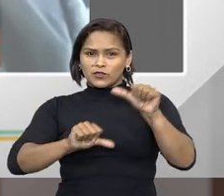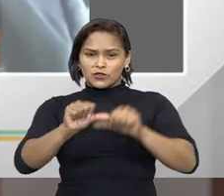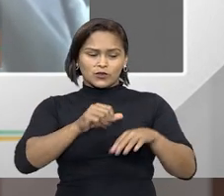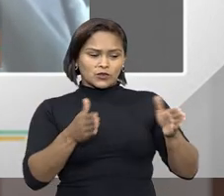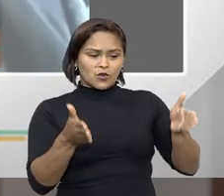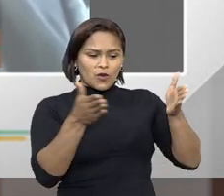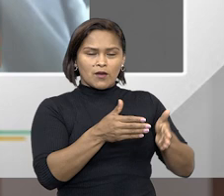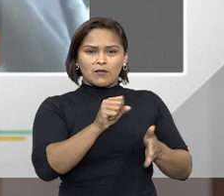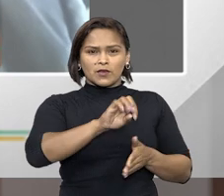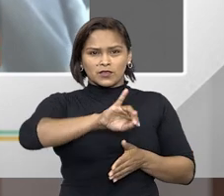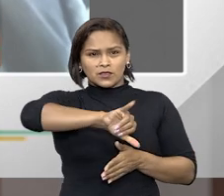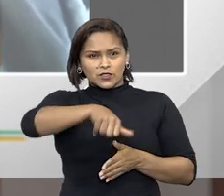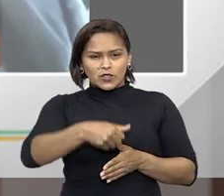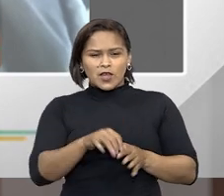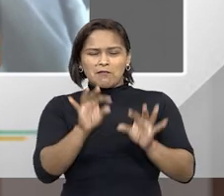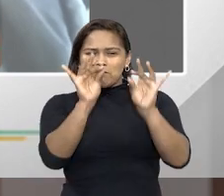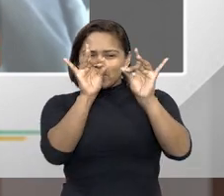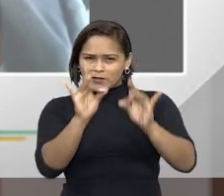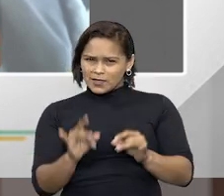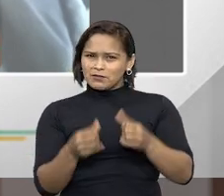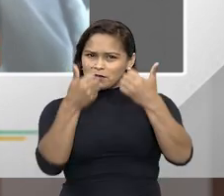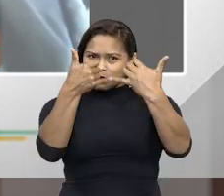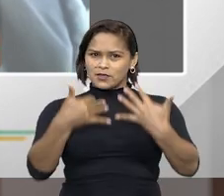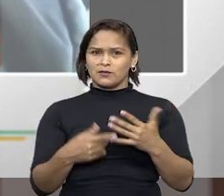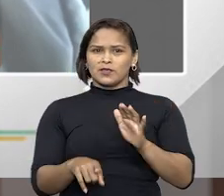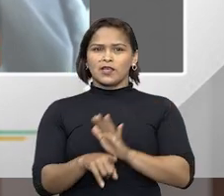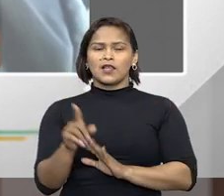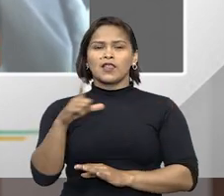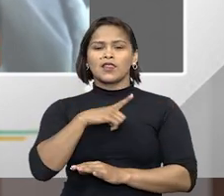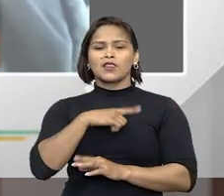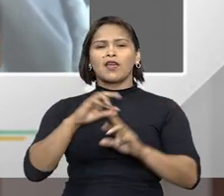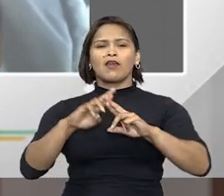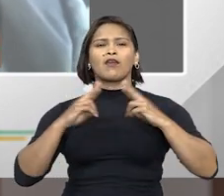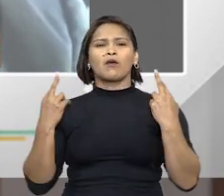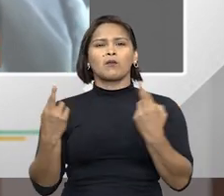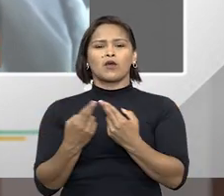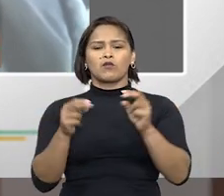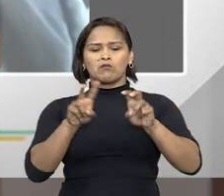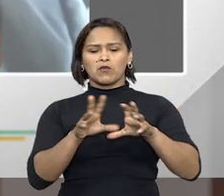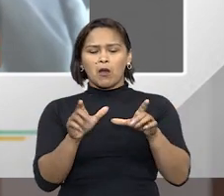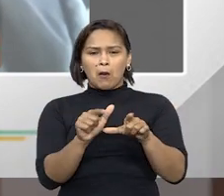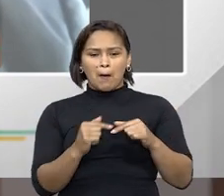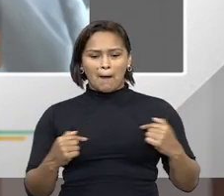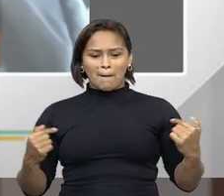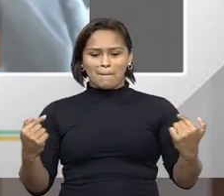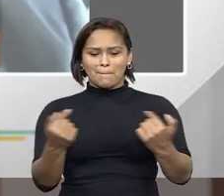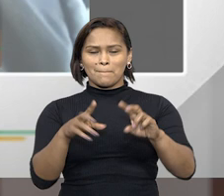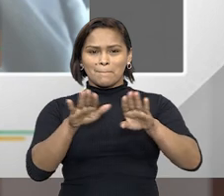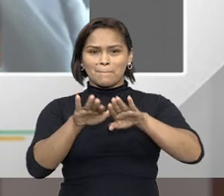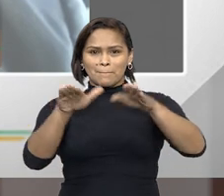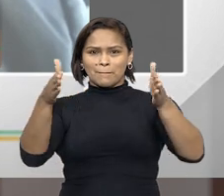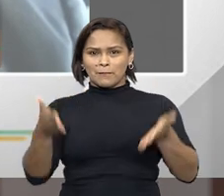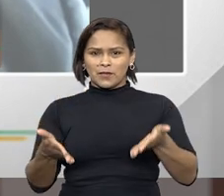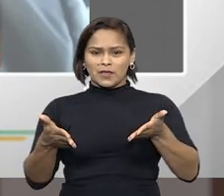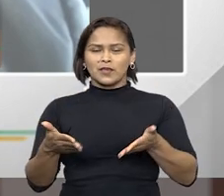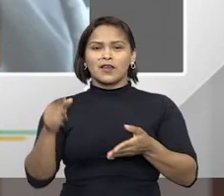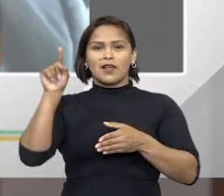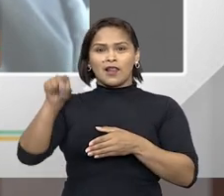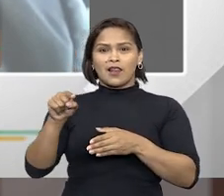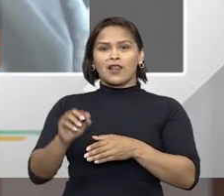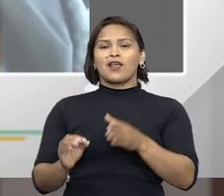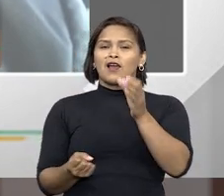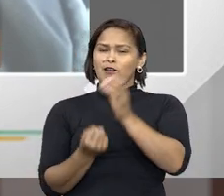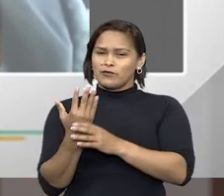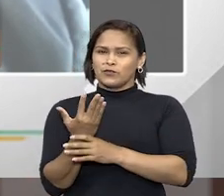saliente, houve uma reunião, uma mesa redonda na Fundação Getúlio Vargas,